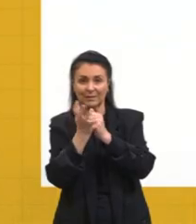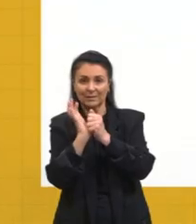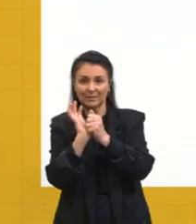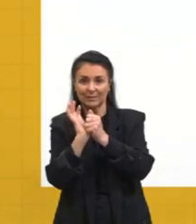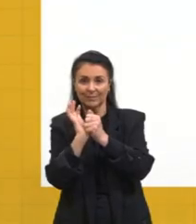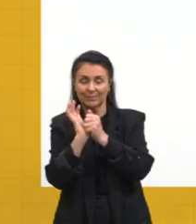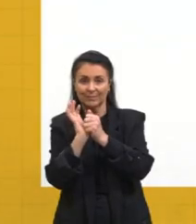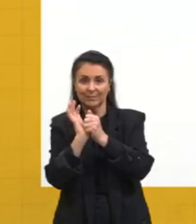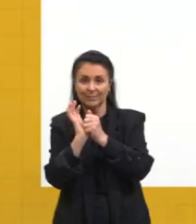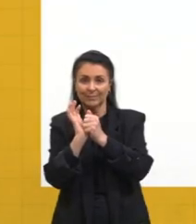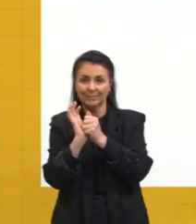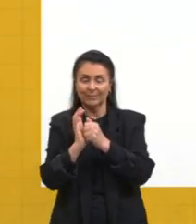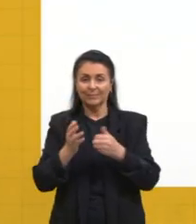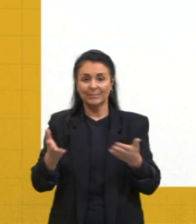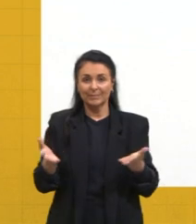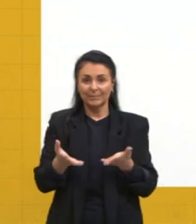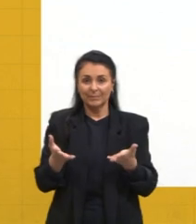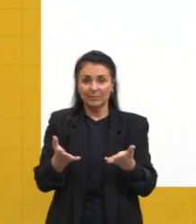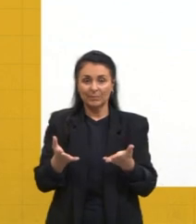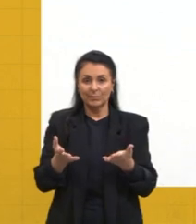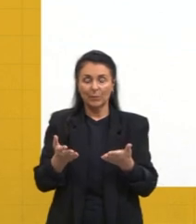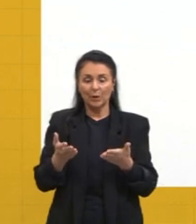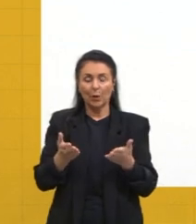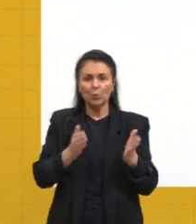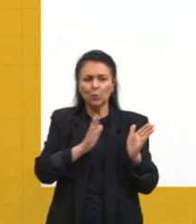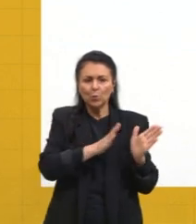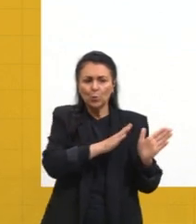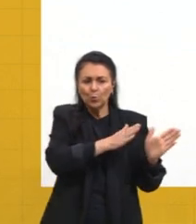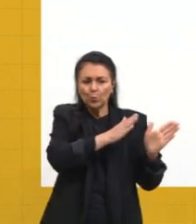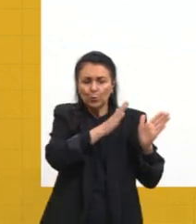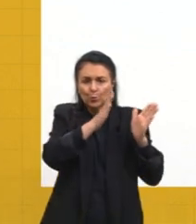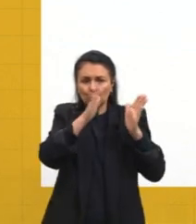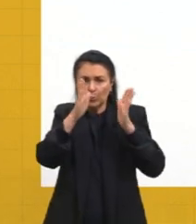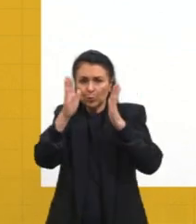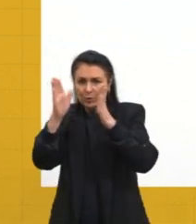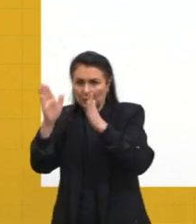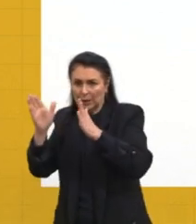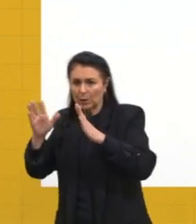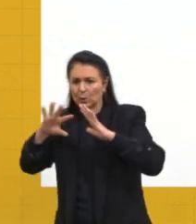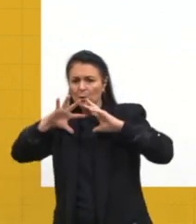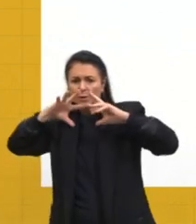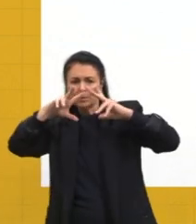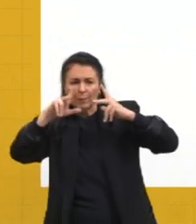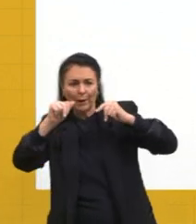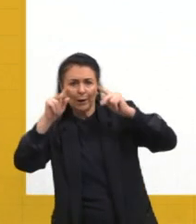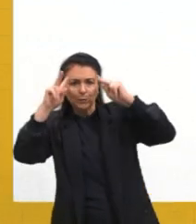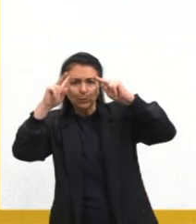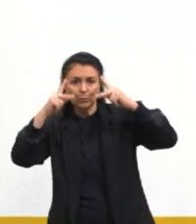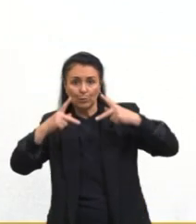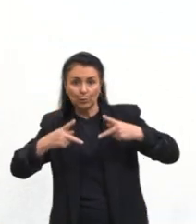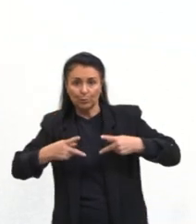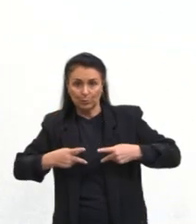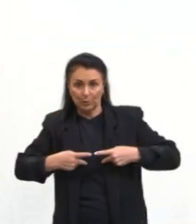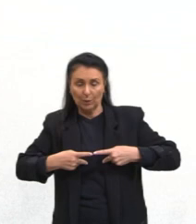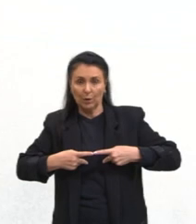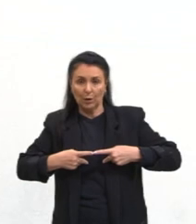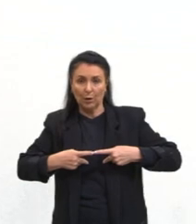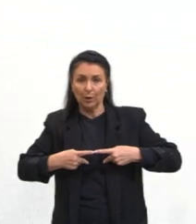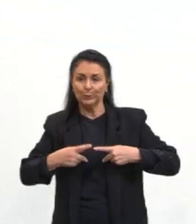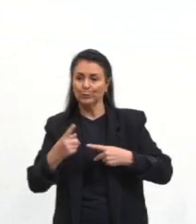tá bom e o processo de que as os animais e dos humanos como eu falei para vocês